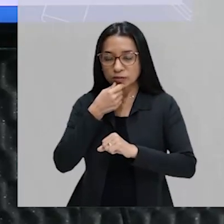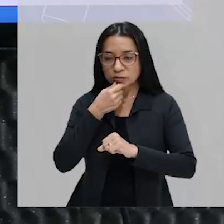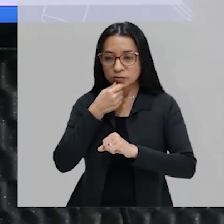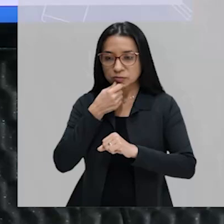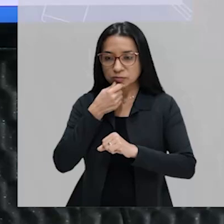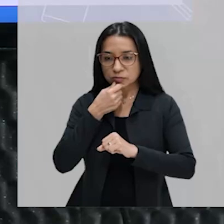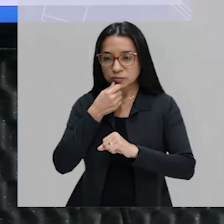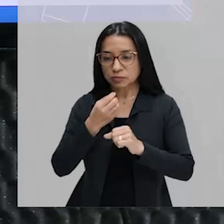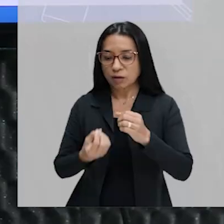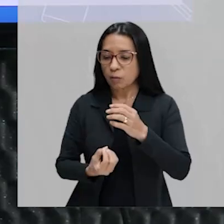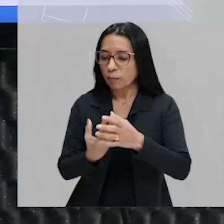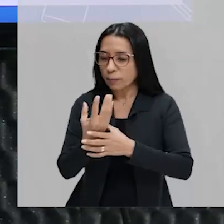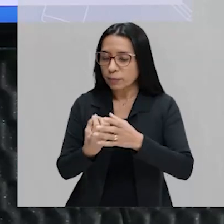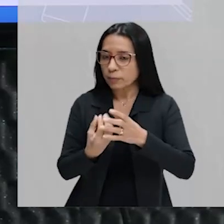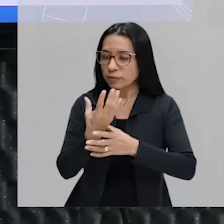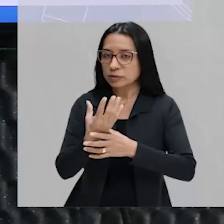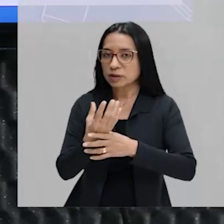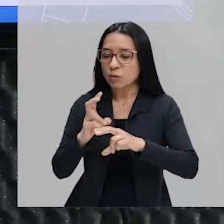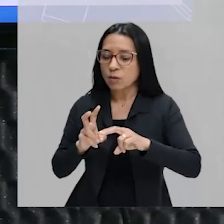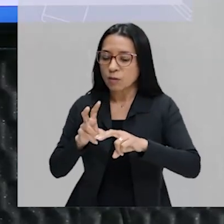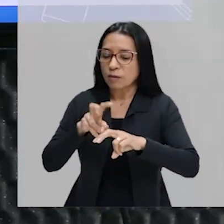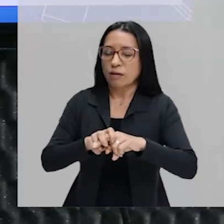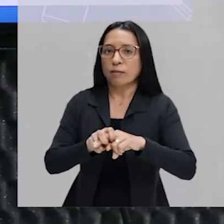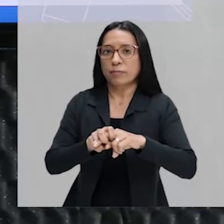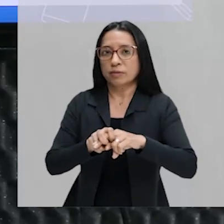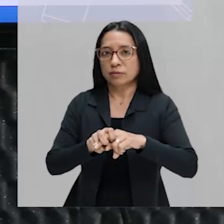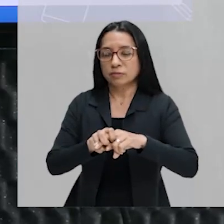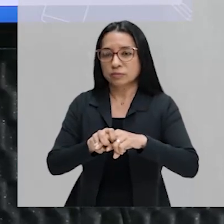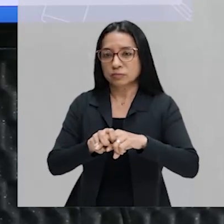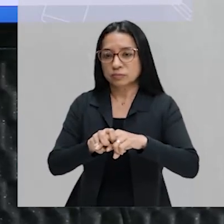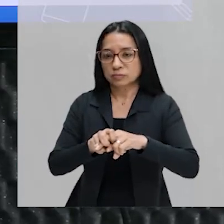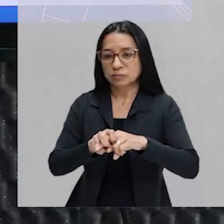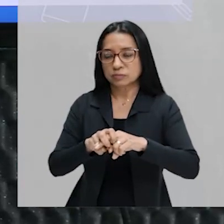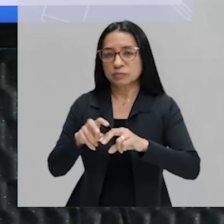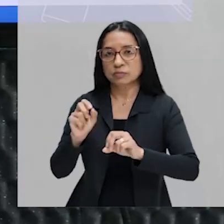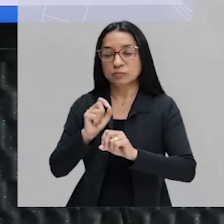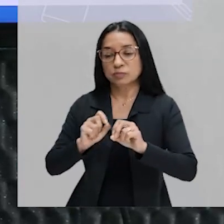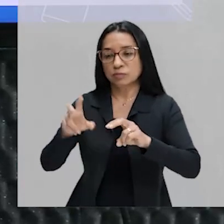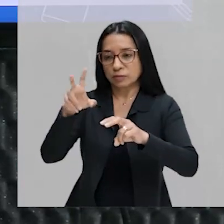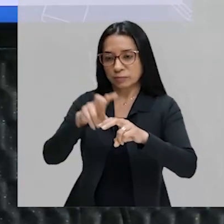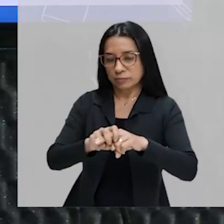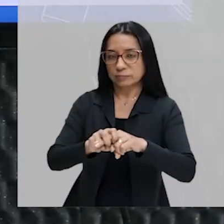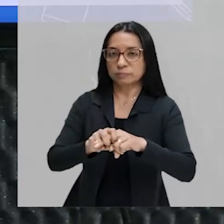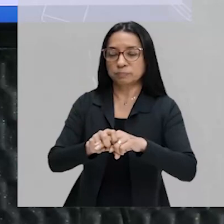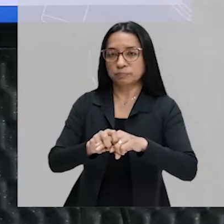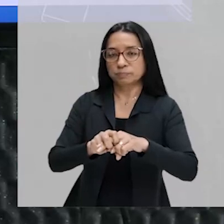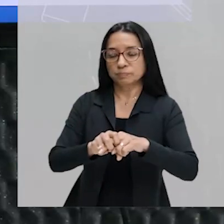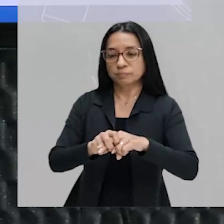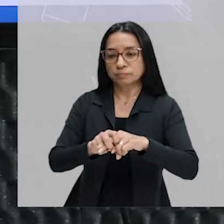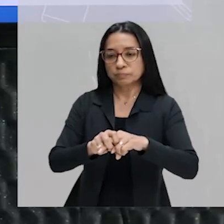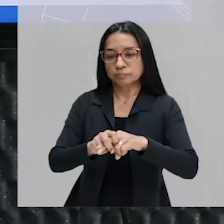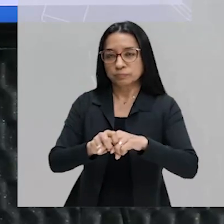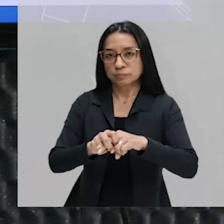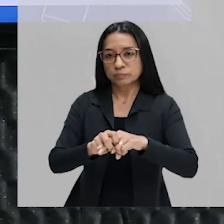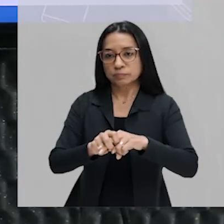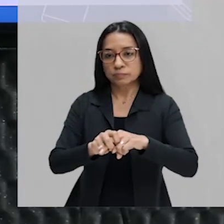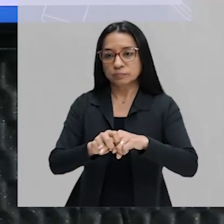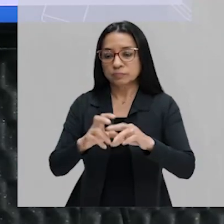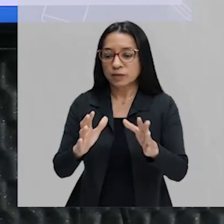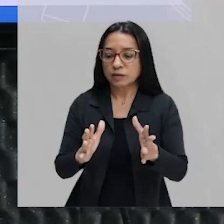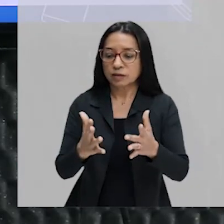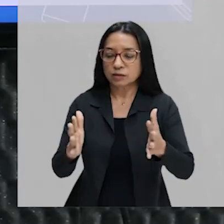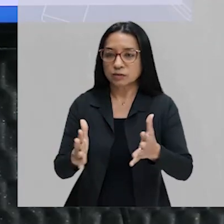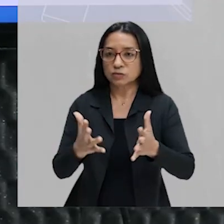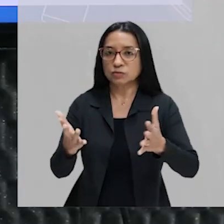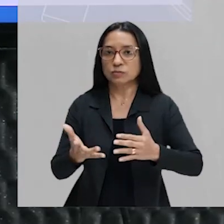ao promover o abraço, né, o amplexo, que é aquele abraço nupcial, ele estimulava